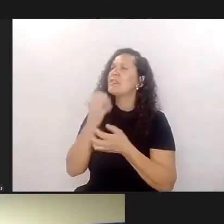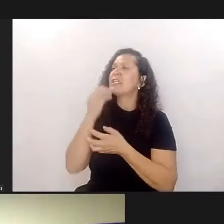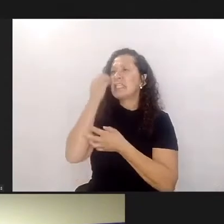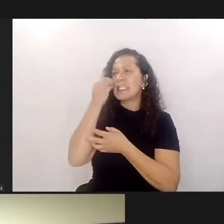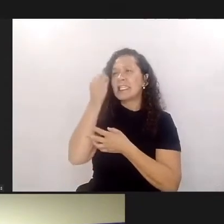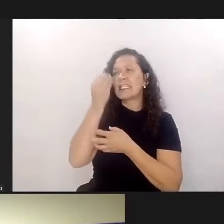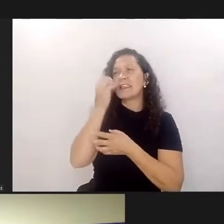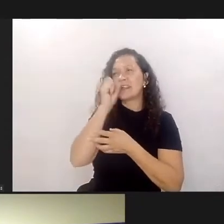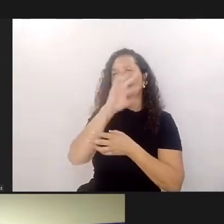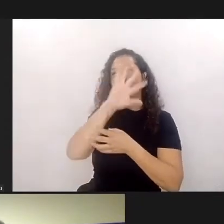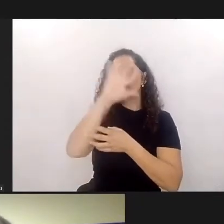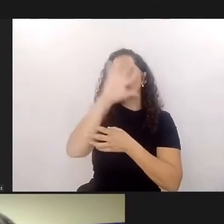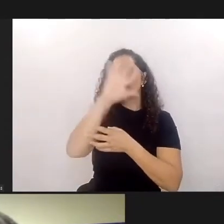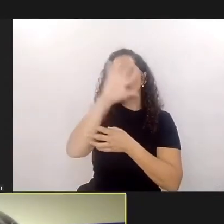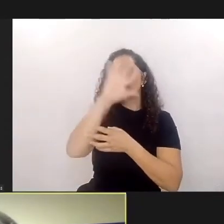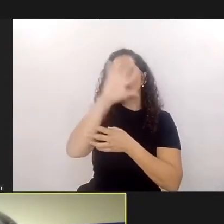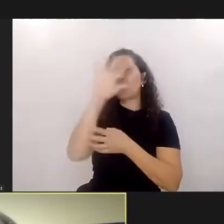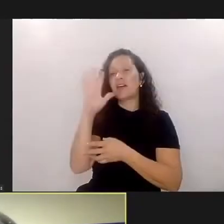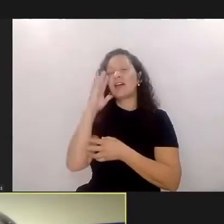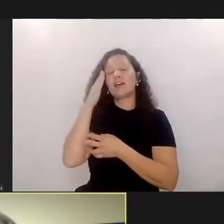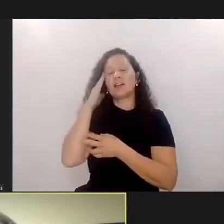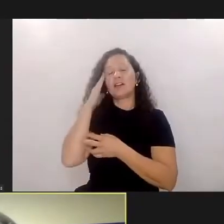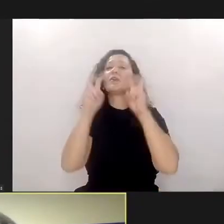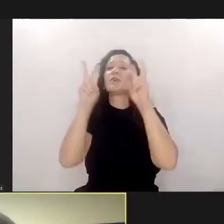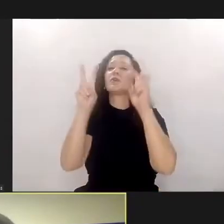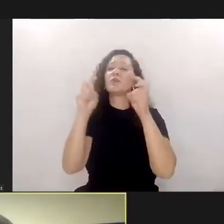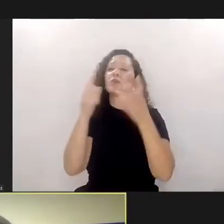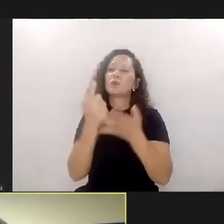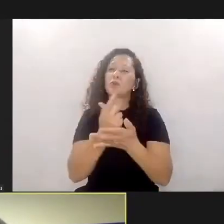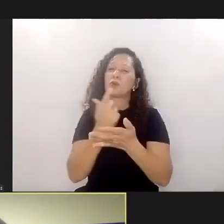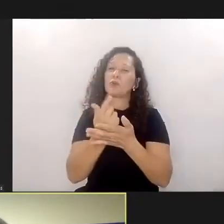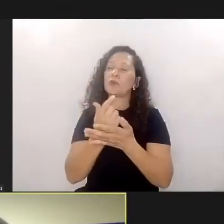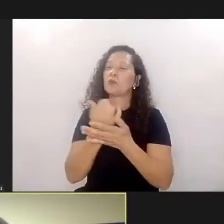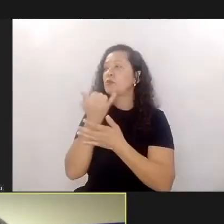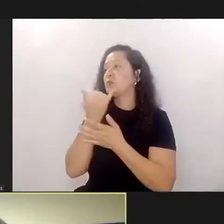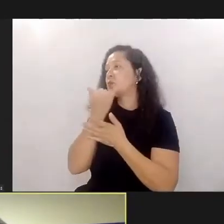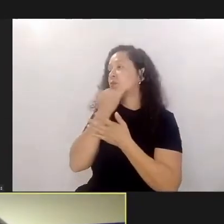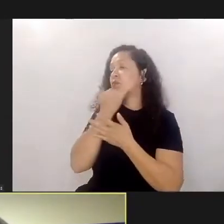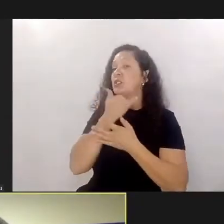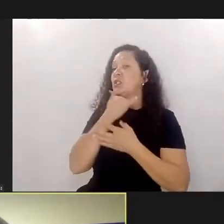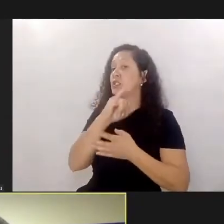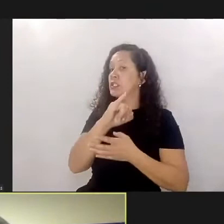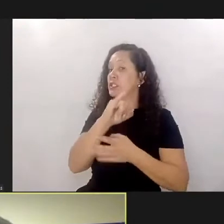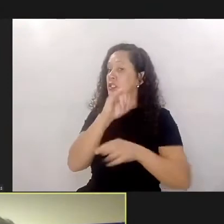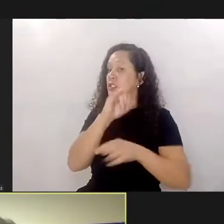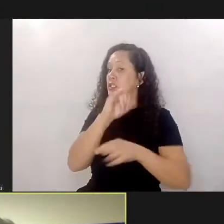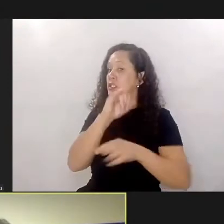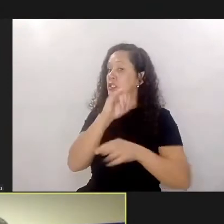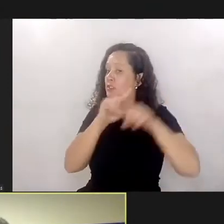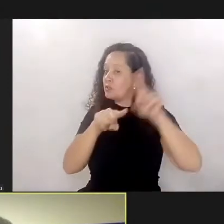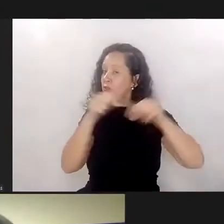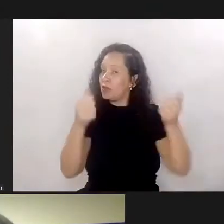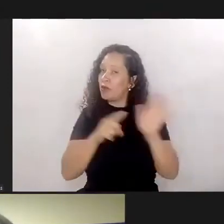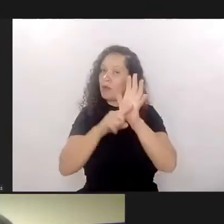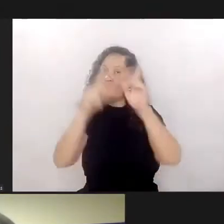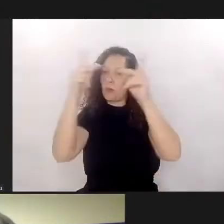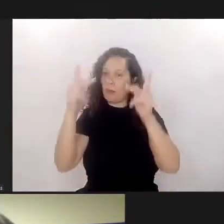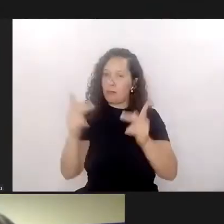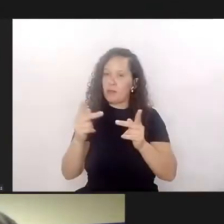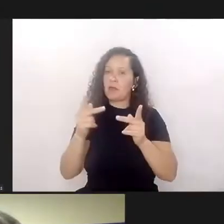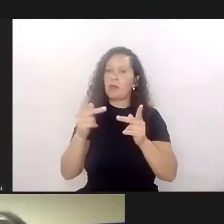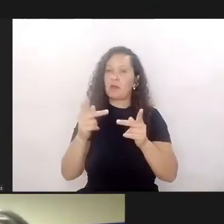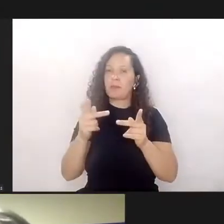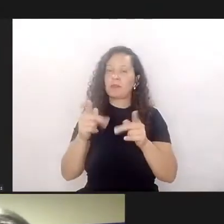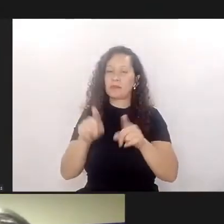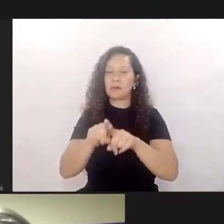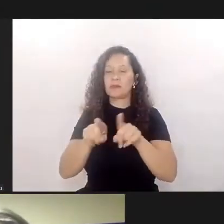a primeira era o quê? Sobre o quê do livro? Desculpa. Se o material que você apresentou, dos mapas, da sua mapas. Palestra,